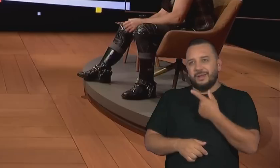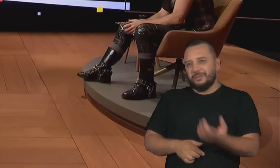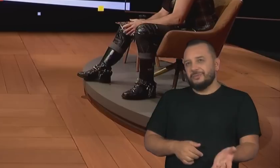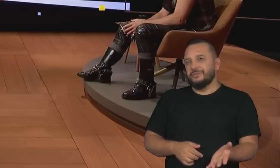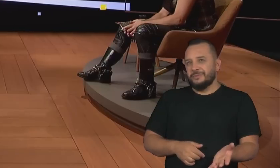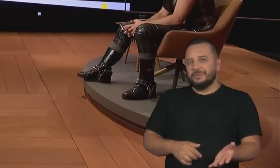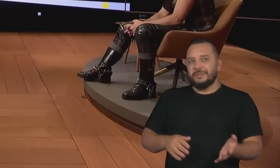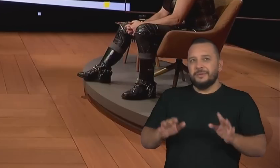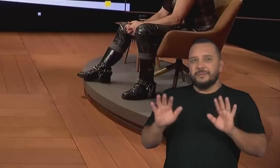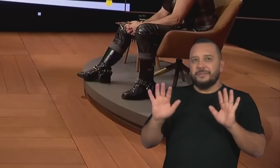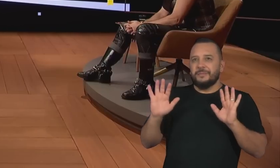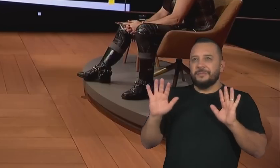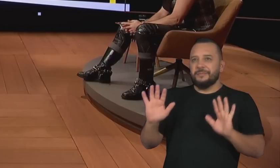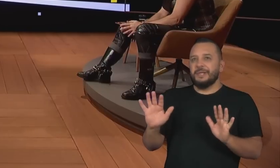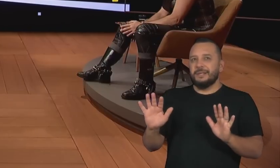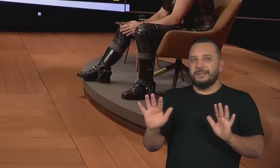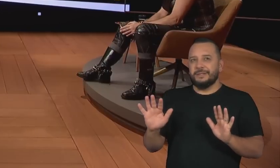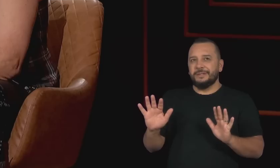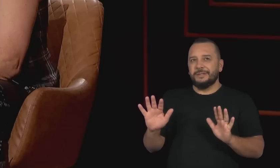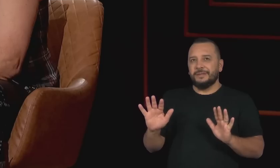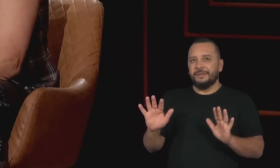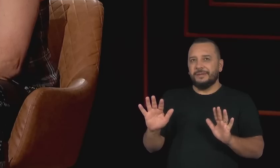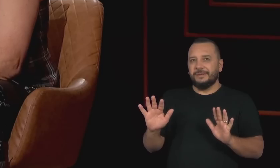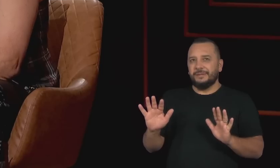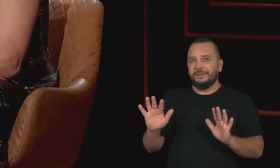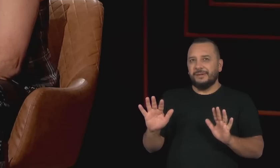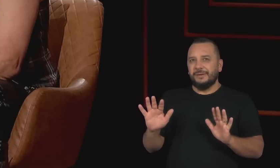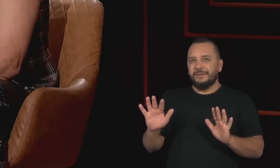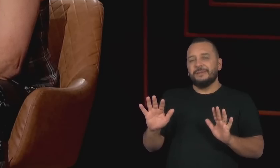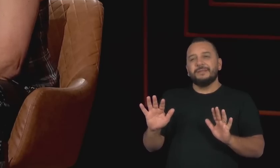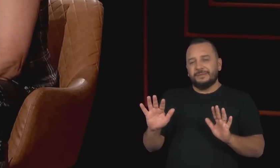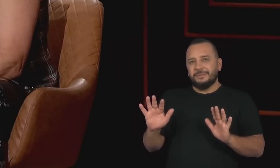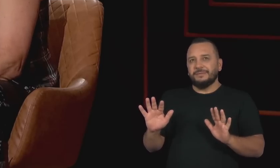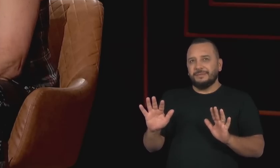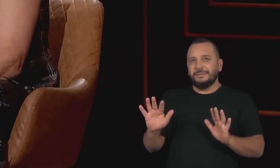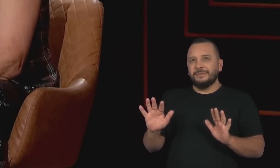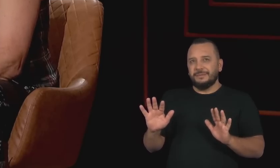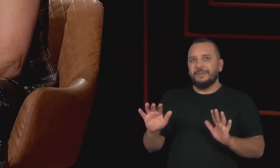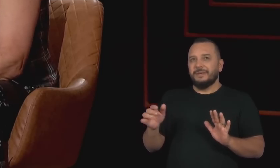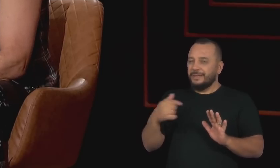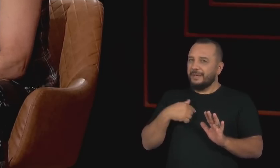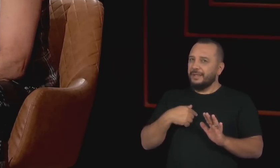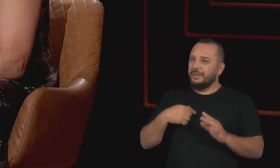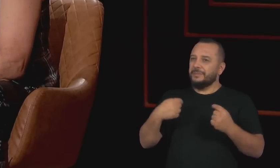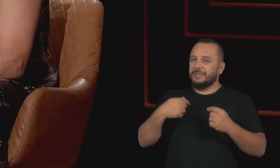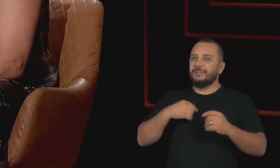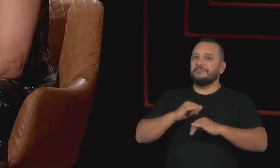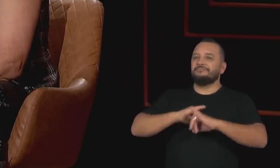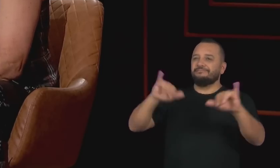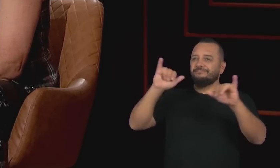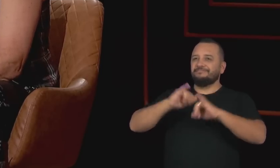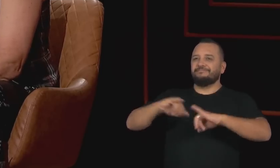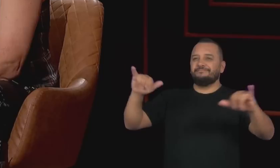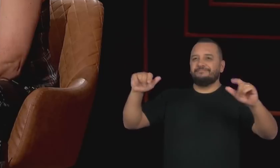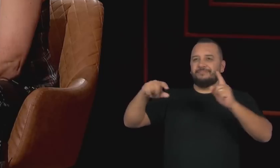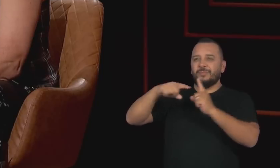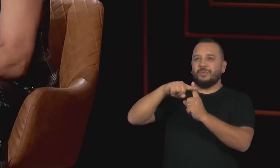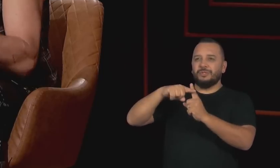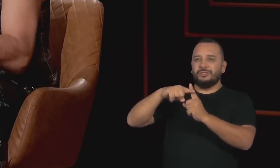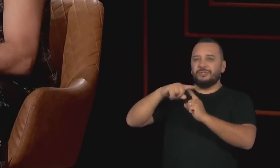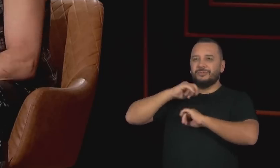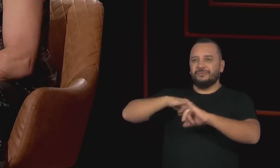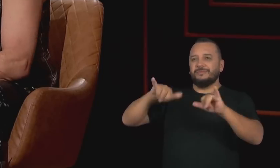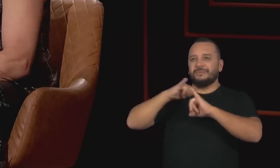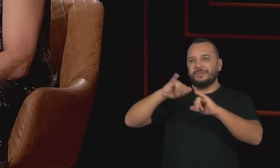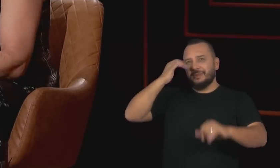colateral. Agora, eu tento mandar mensagem positiva para as pessoas, sabe?